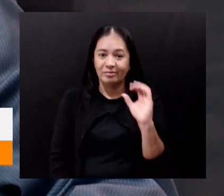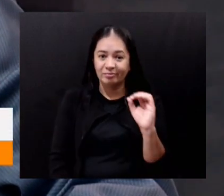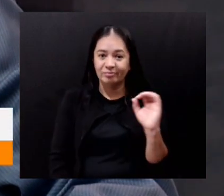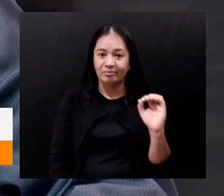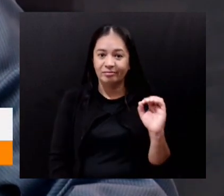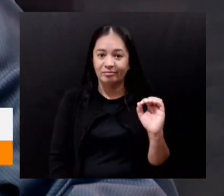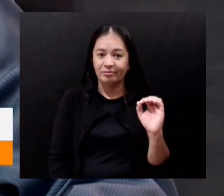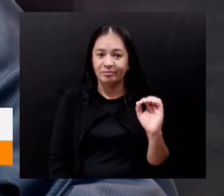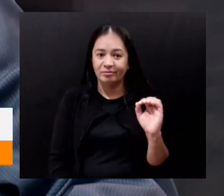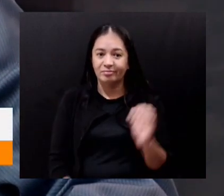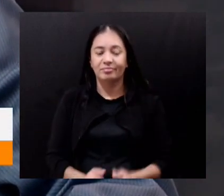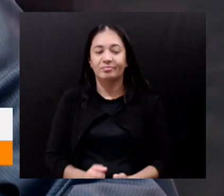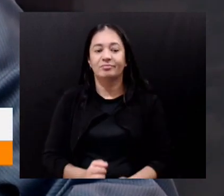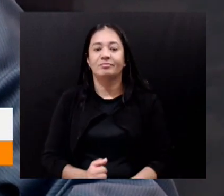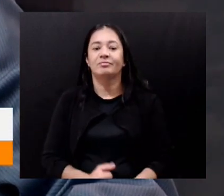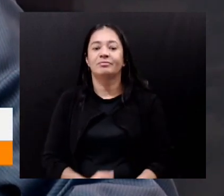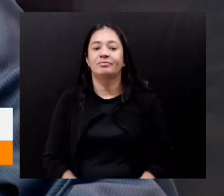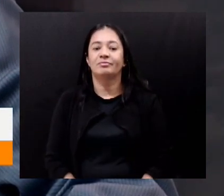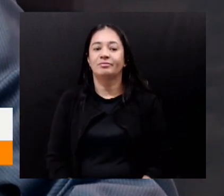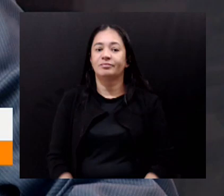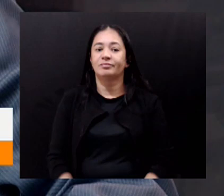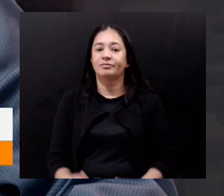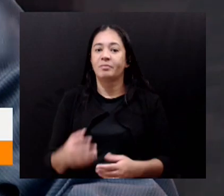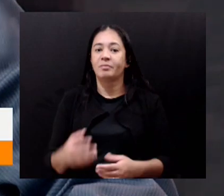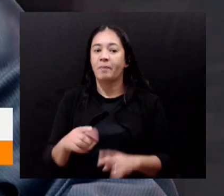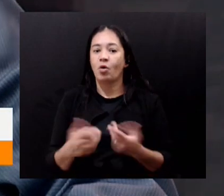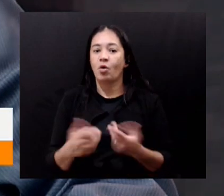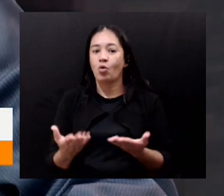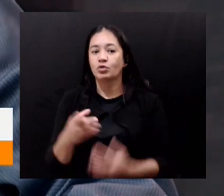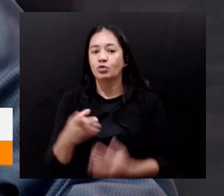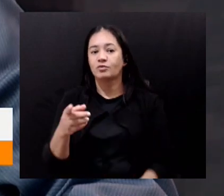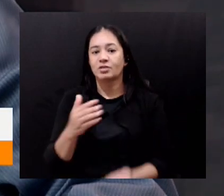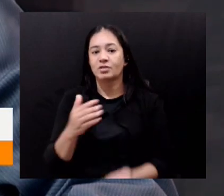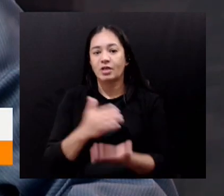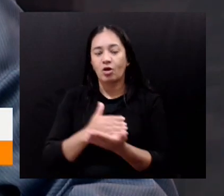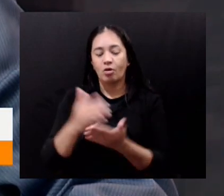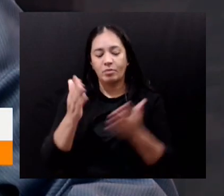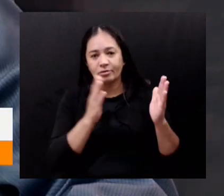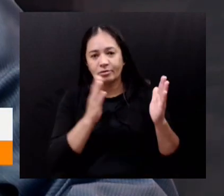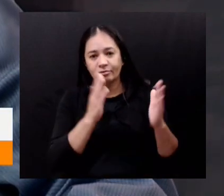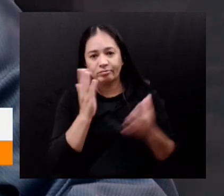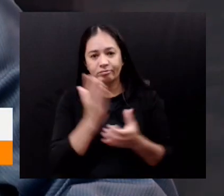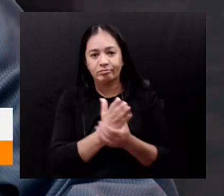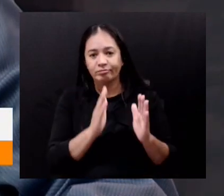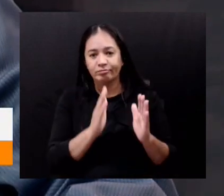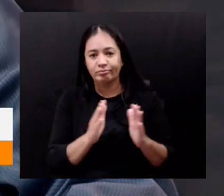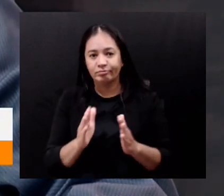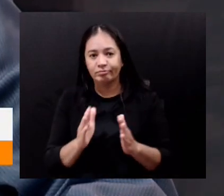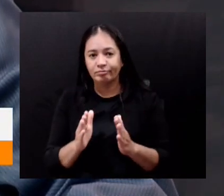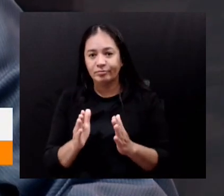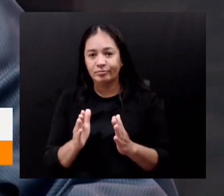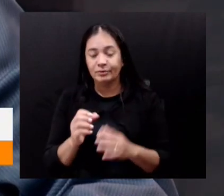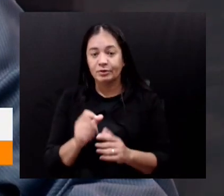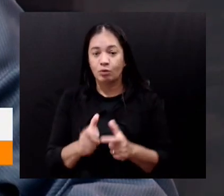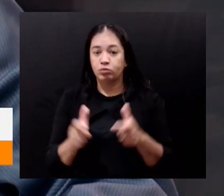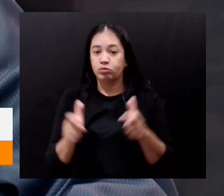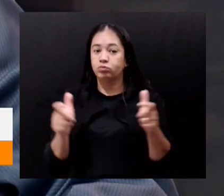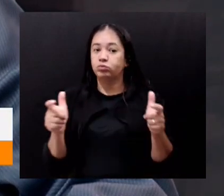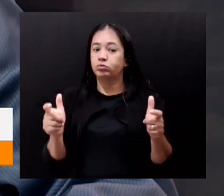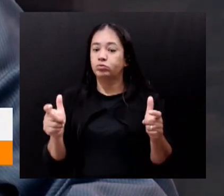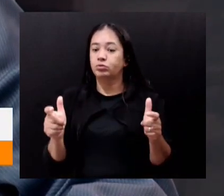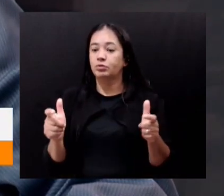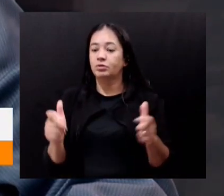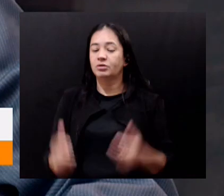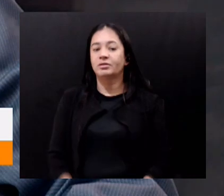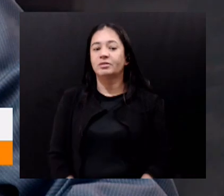por pessoa. Hoje você entra com um processo judicial e o peso aumentou bastante, embora algumas